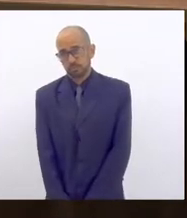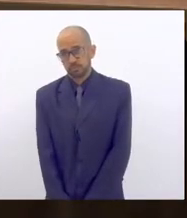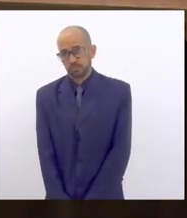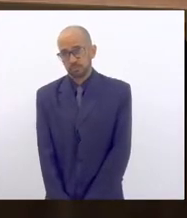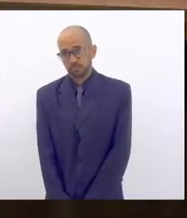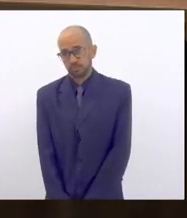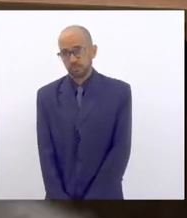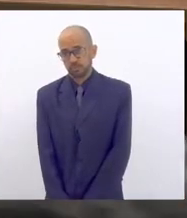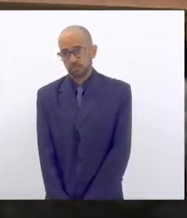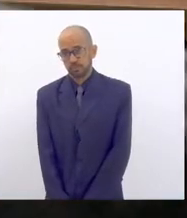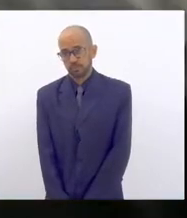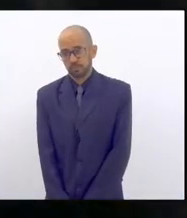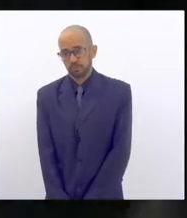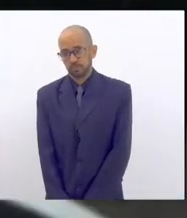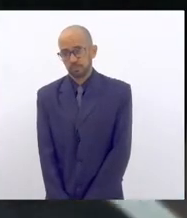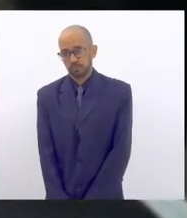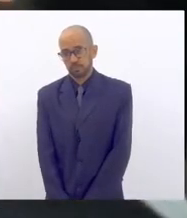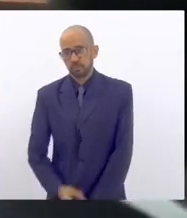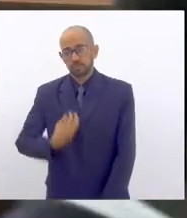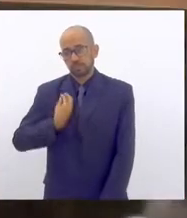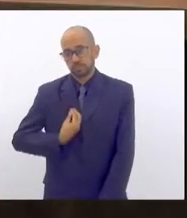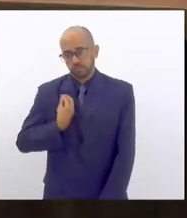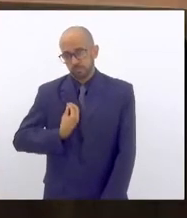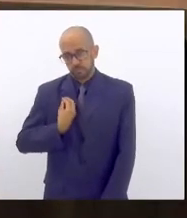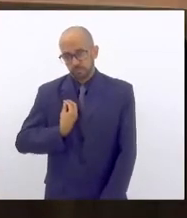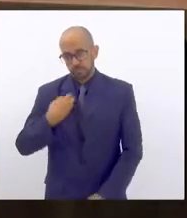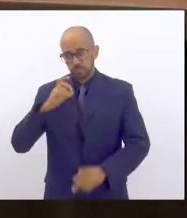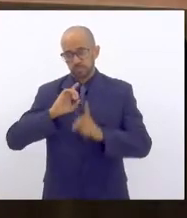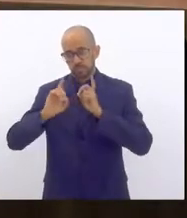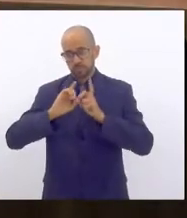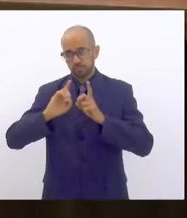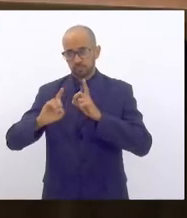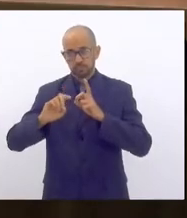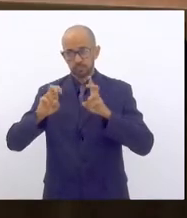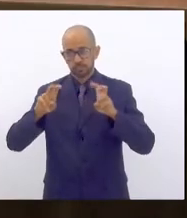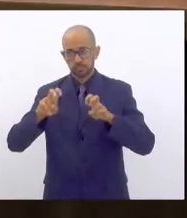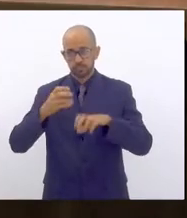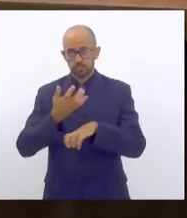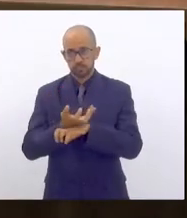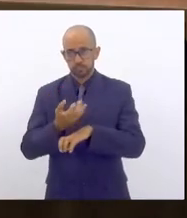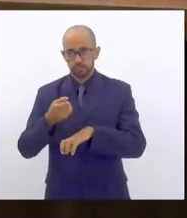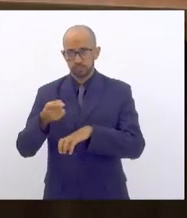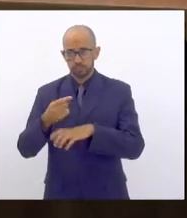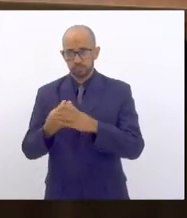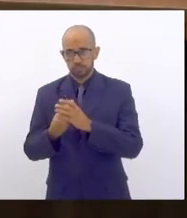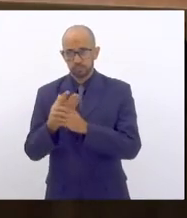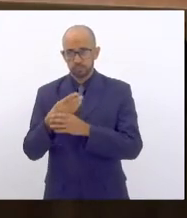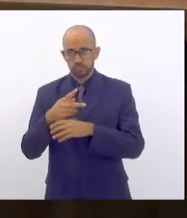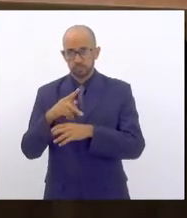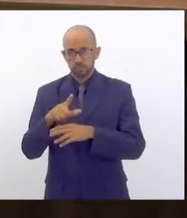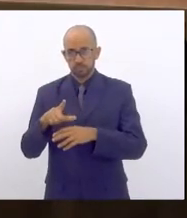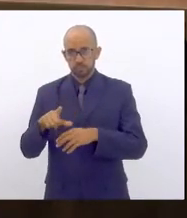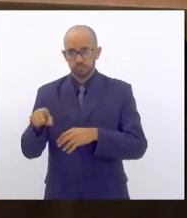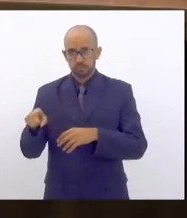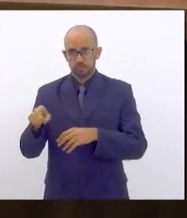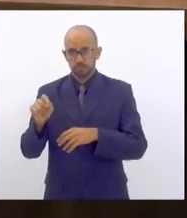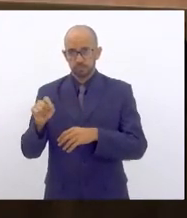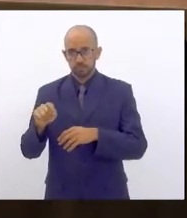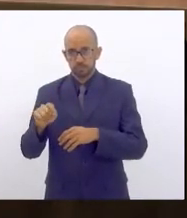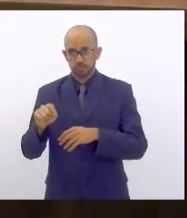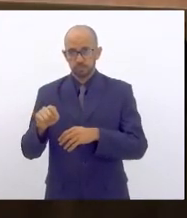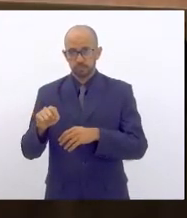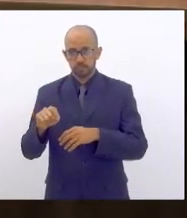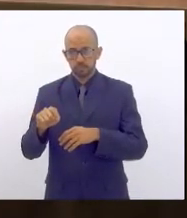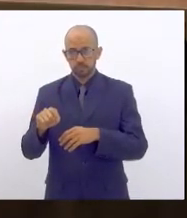de discussões sobre matéria que deu origem a esse projeto. Sexta-feira. Pobre deputado Luiz Paulo Corrêa da